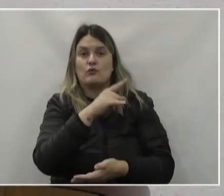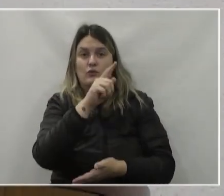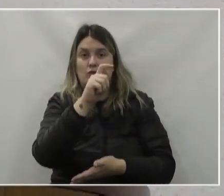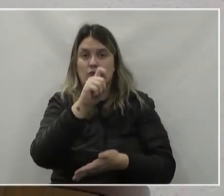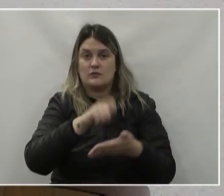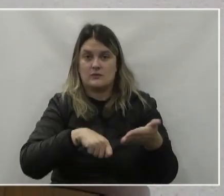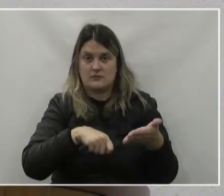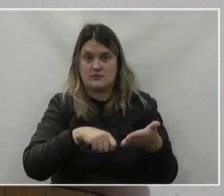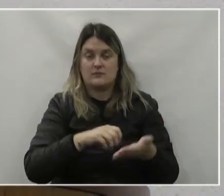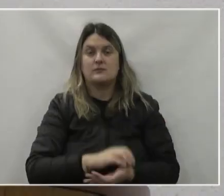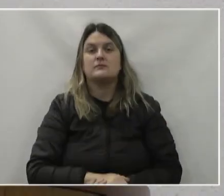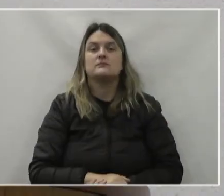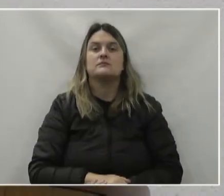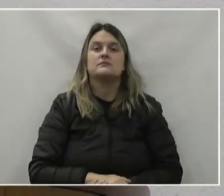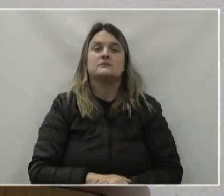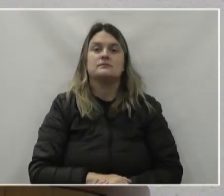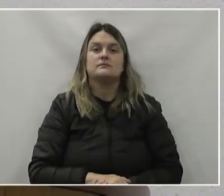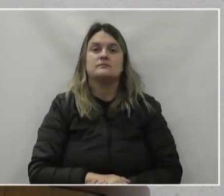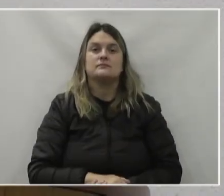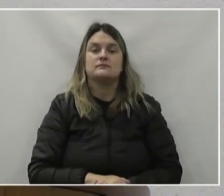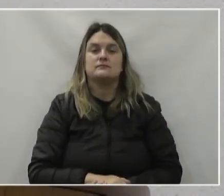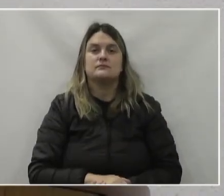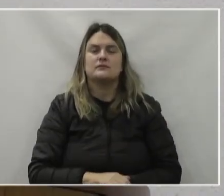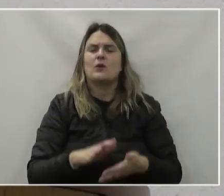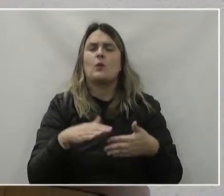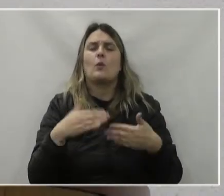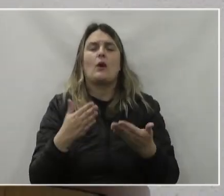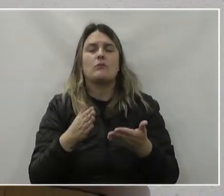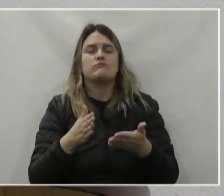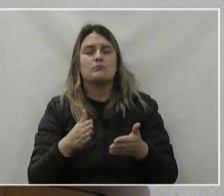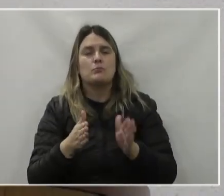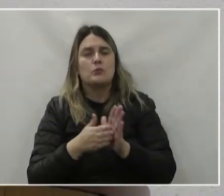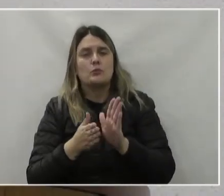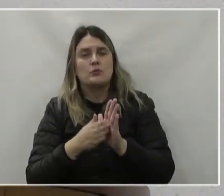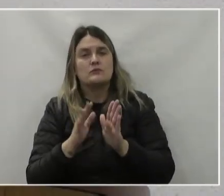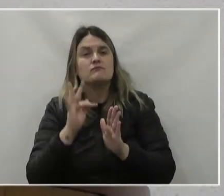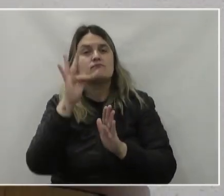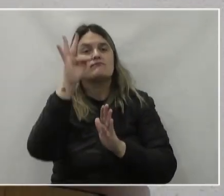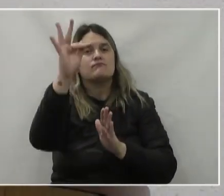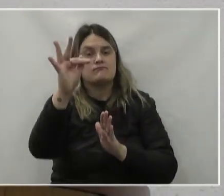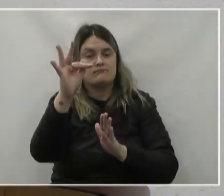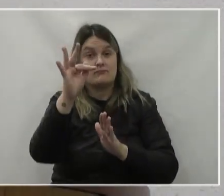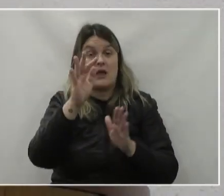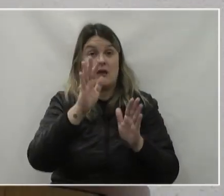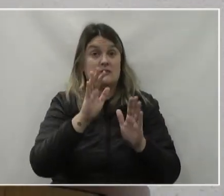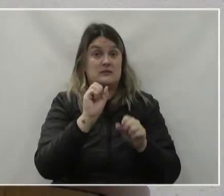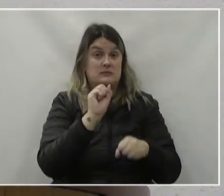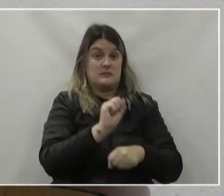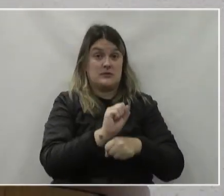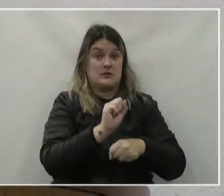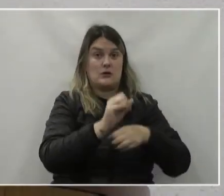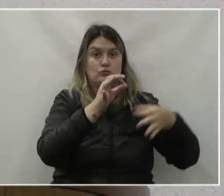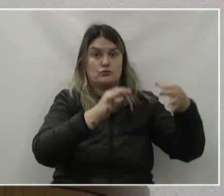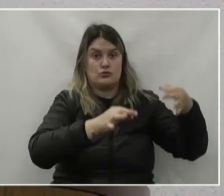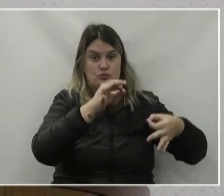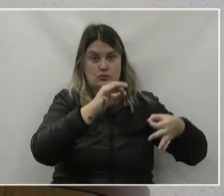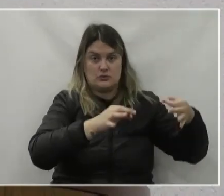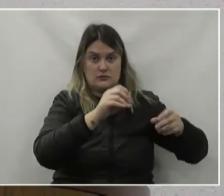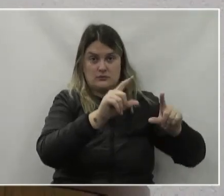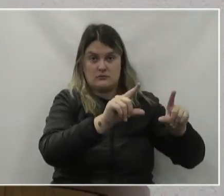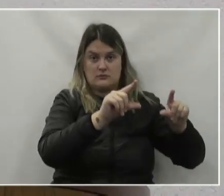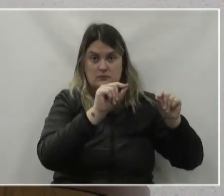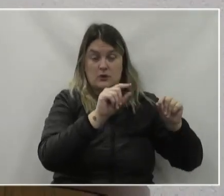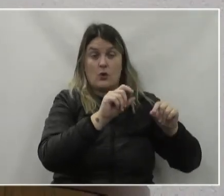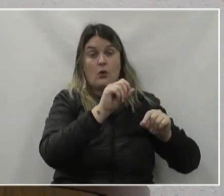a emergencial. E qual é o caminho? Bom, o caminho agora tem uma decisão judicial para ser cumprida ou tem